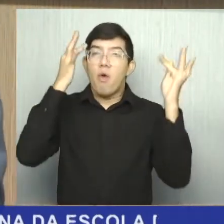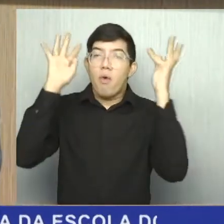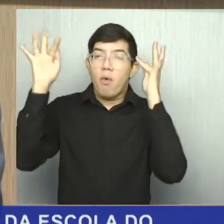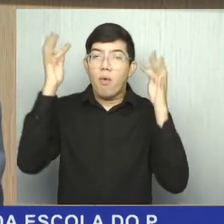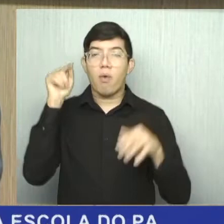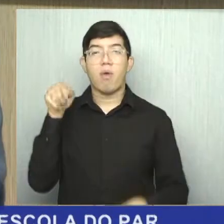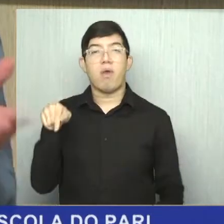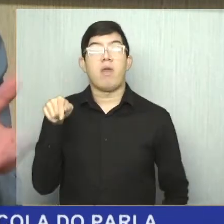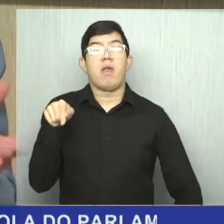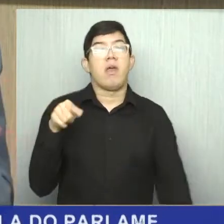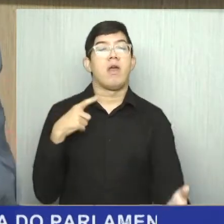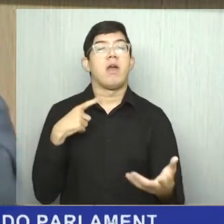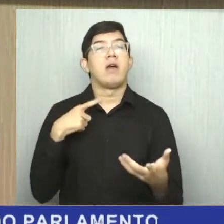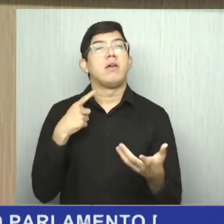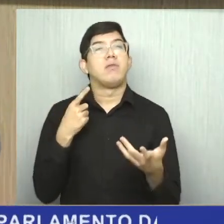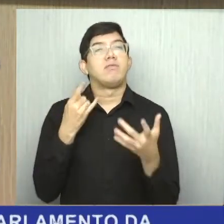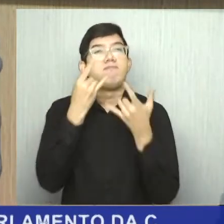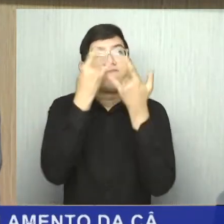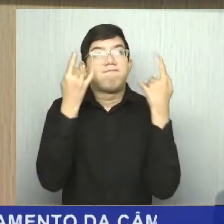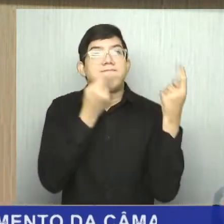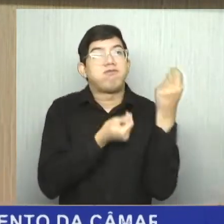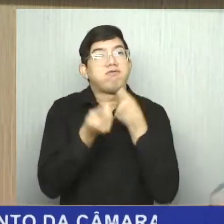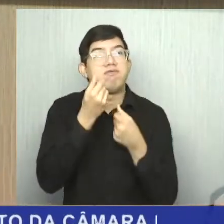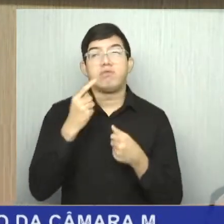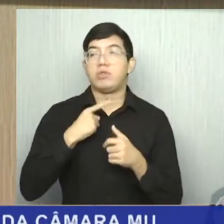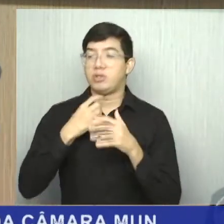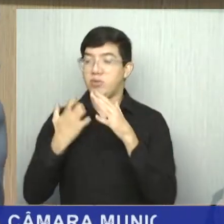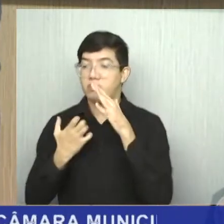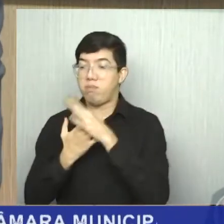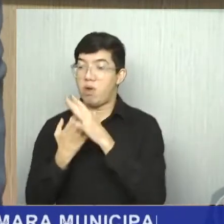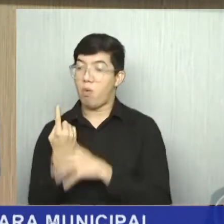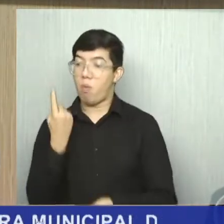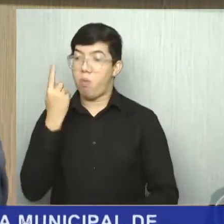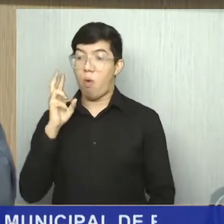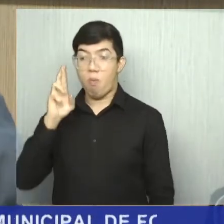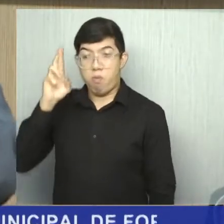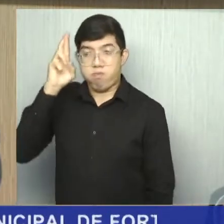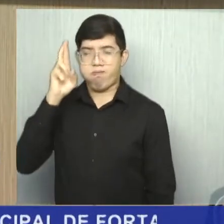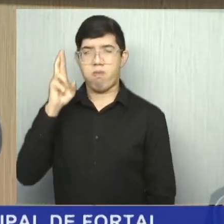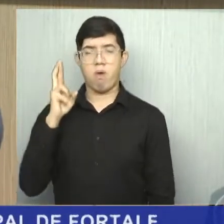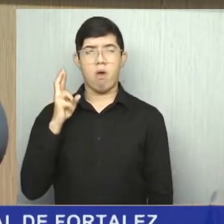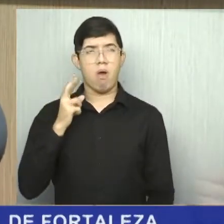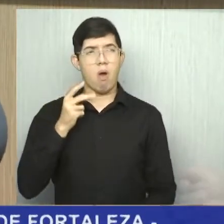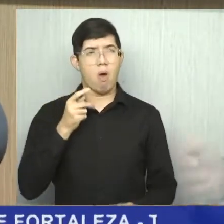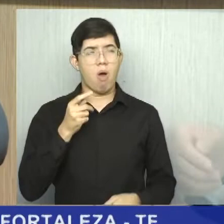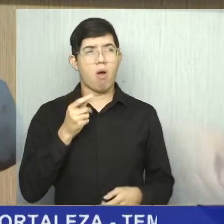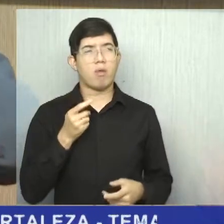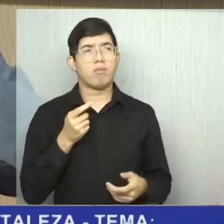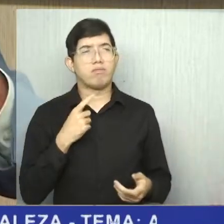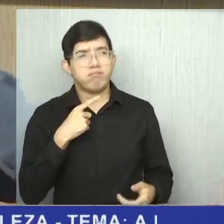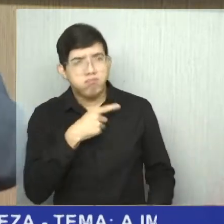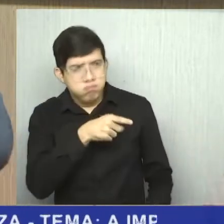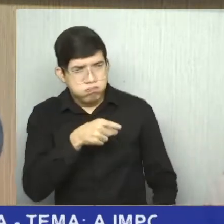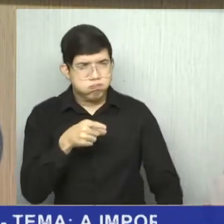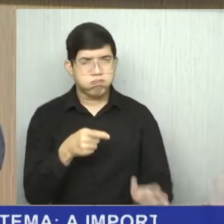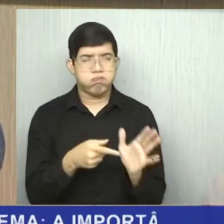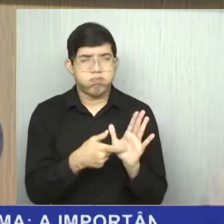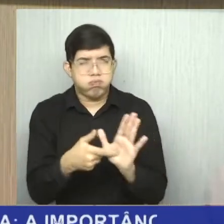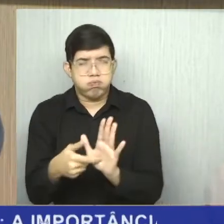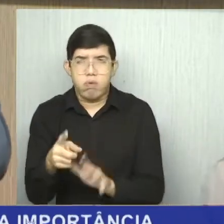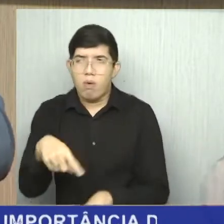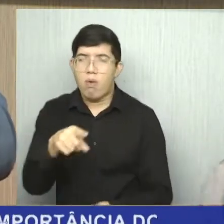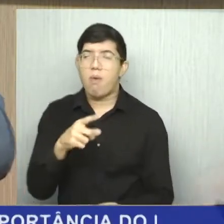e o monopólio tende à disfuncionalidade do próprio mercado e o mata. Então, deixado solto, o capitalismo